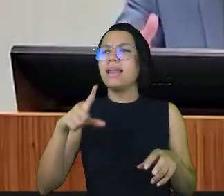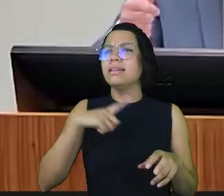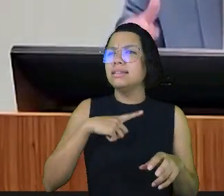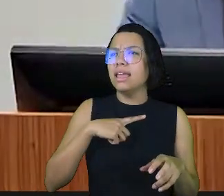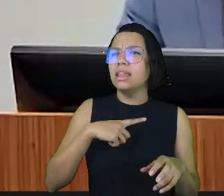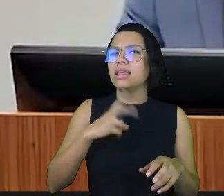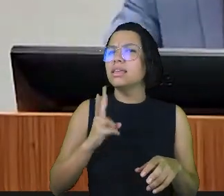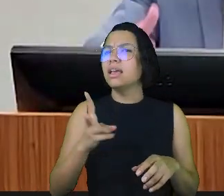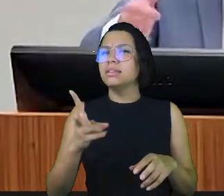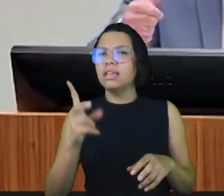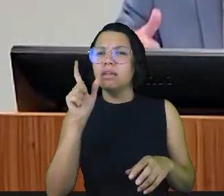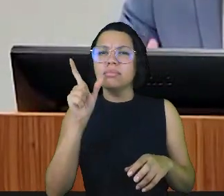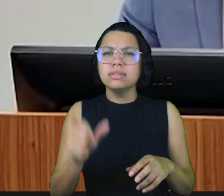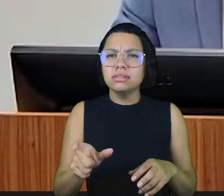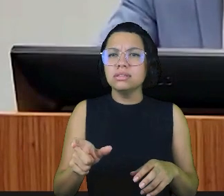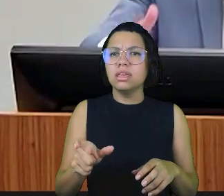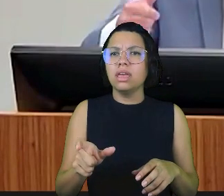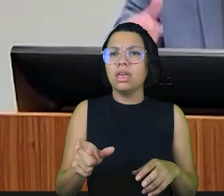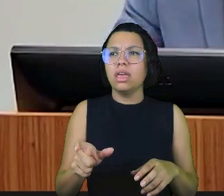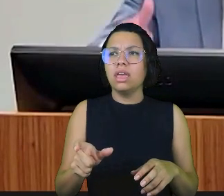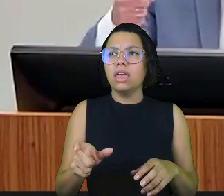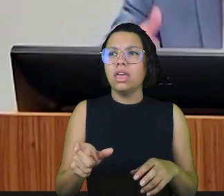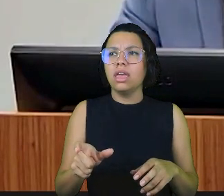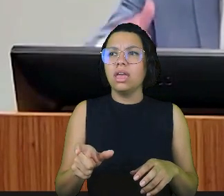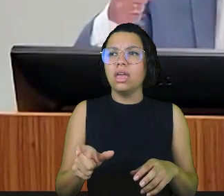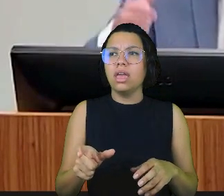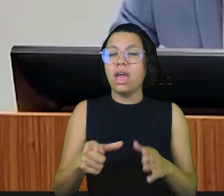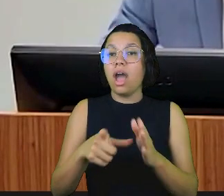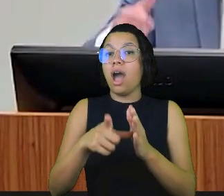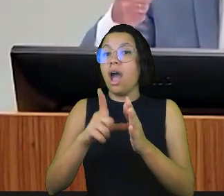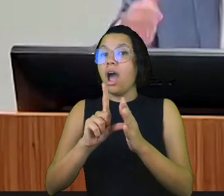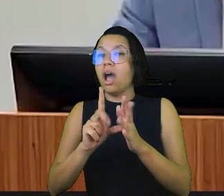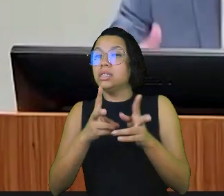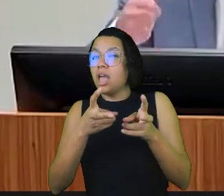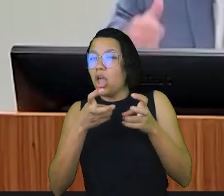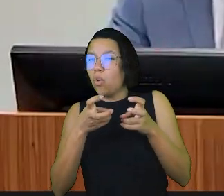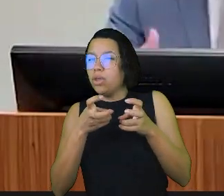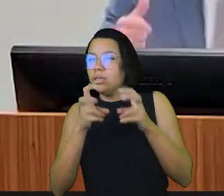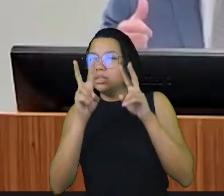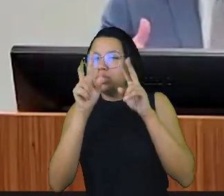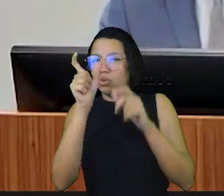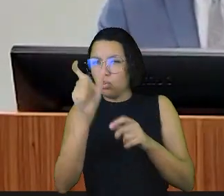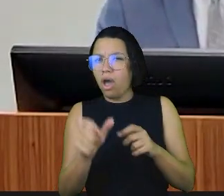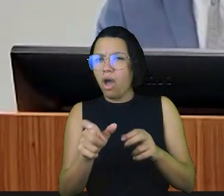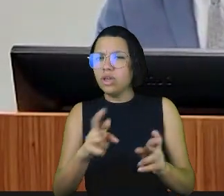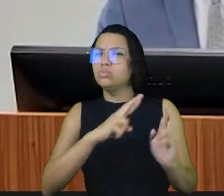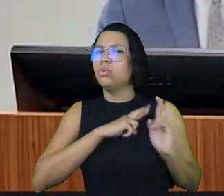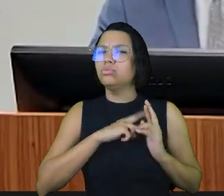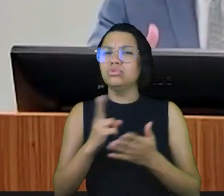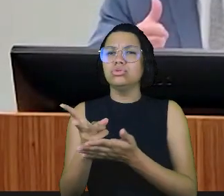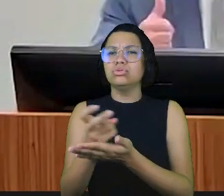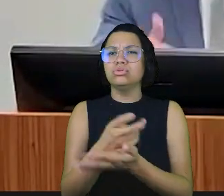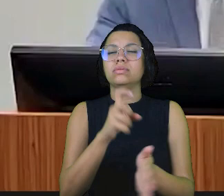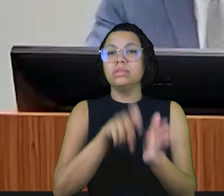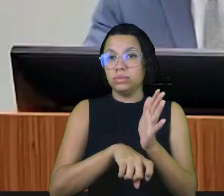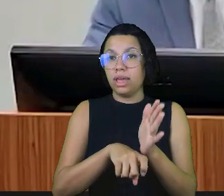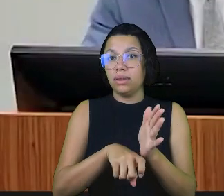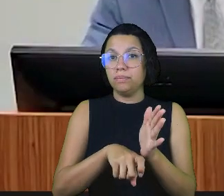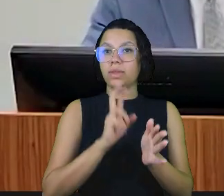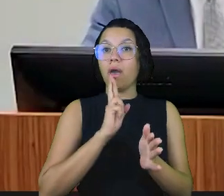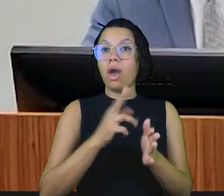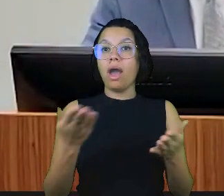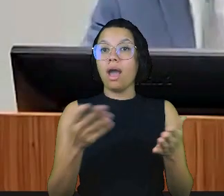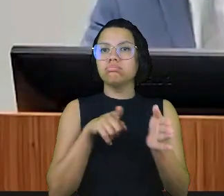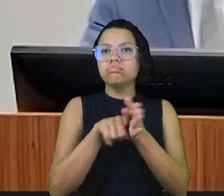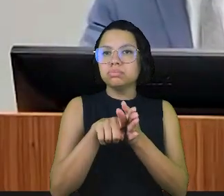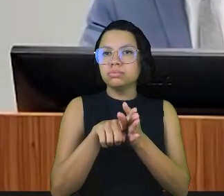teria sempre que ser previamente reconhecido como responsável tributário? A resposta a